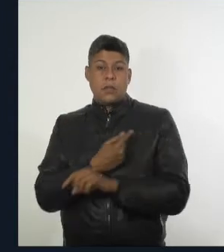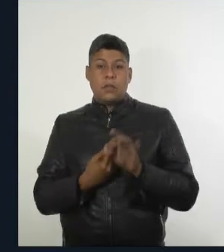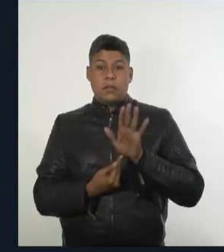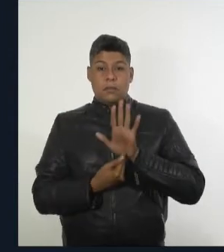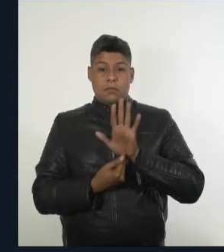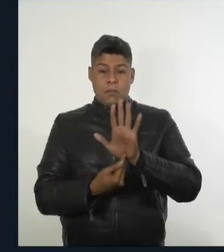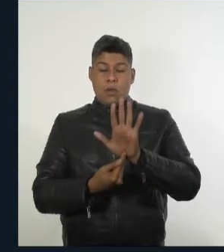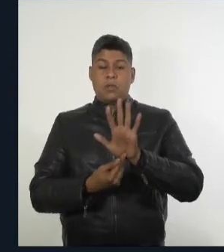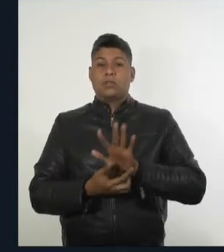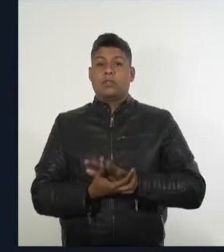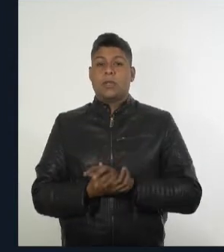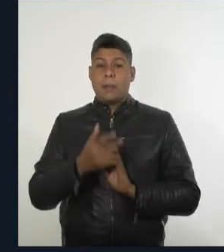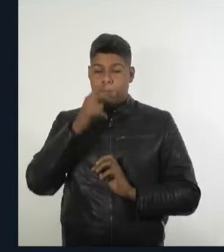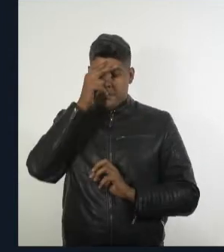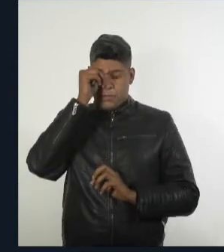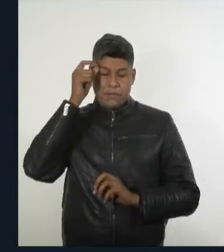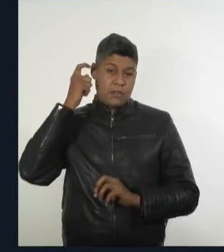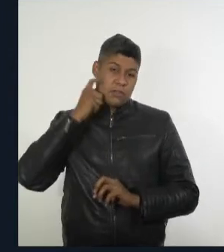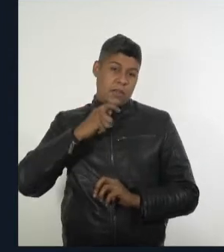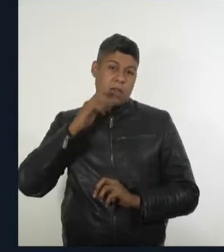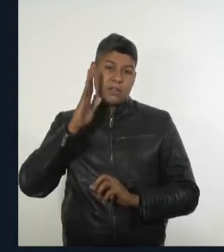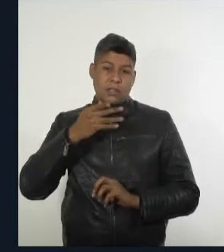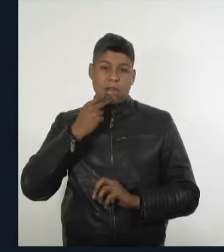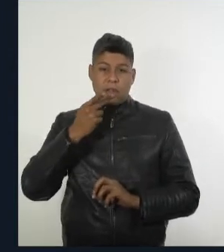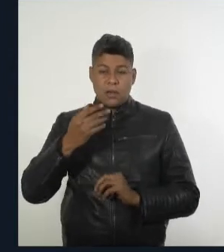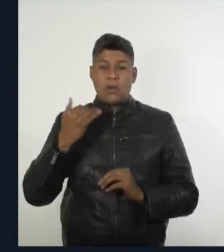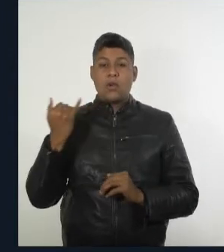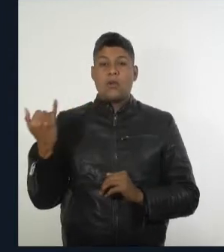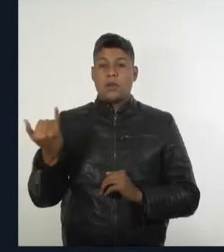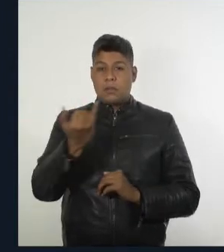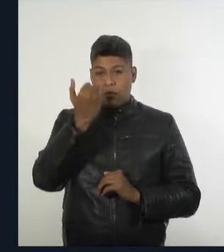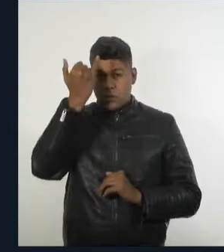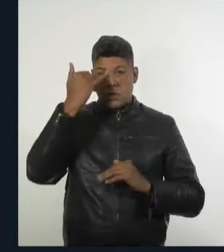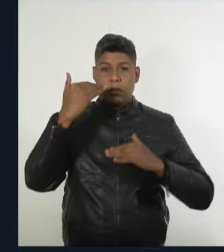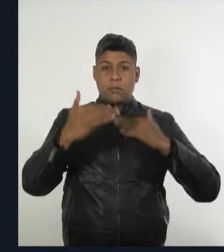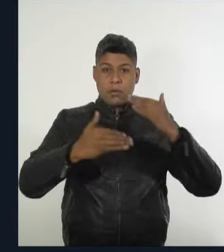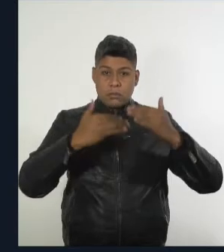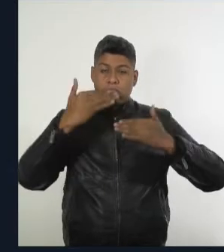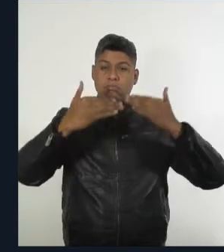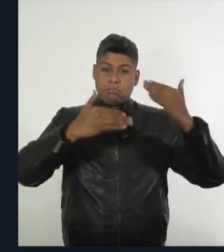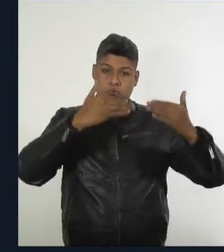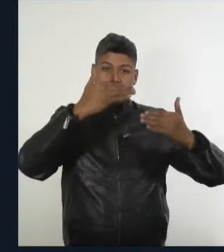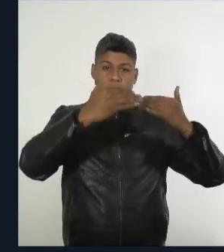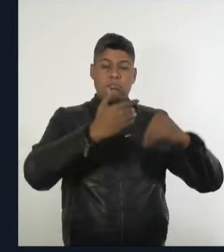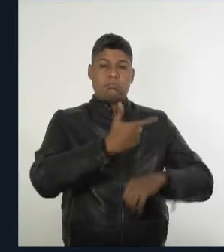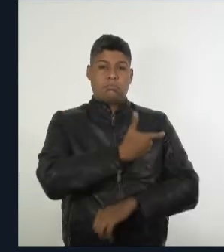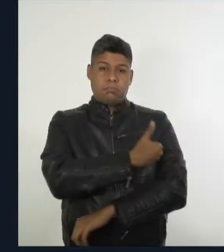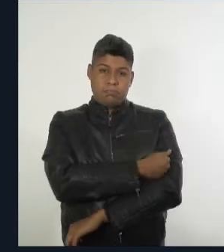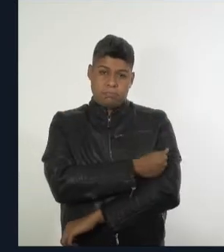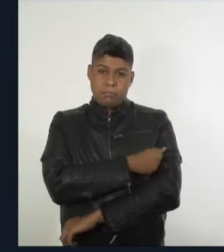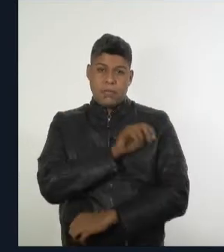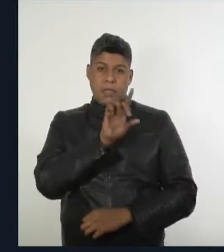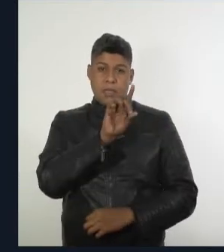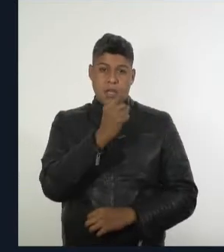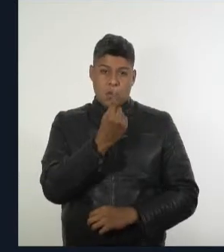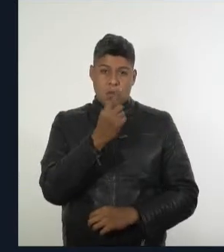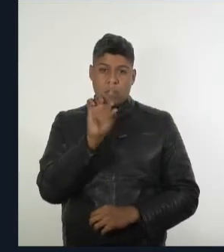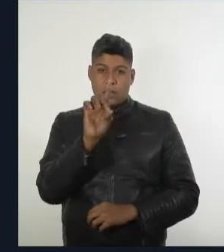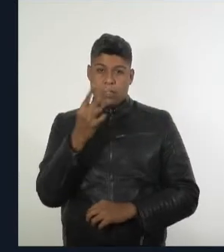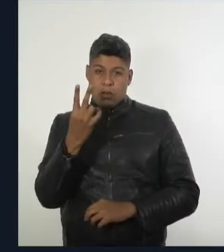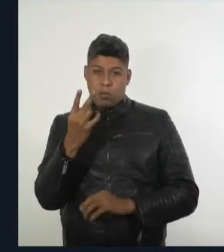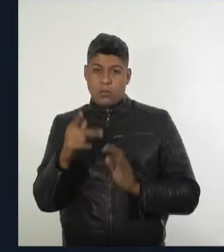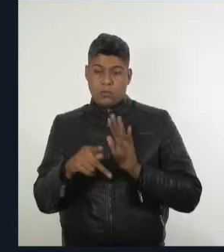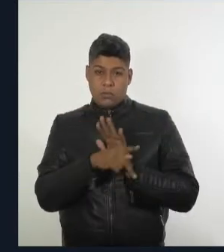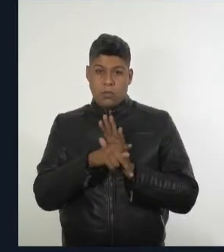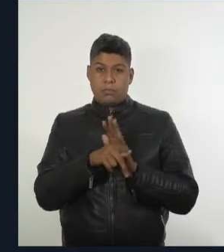disse o prefeito, a importância do processo do avanço da vacinação de D1 e D2 para